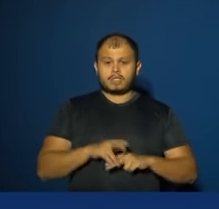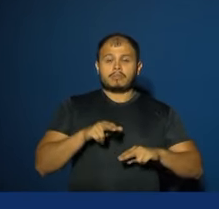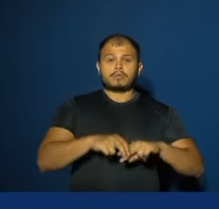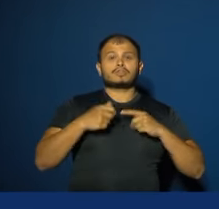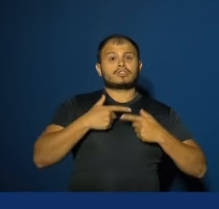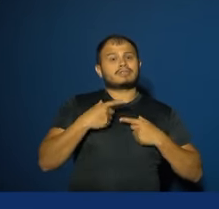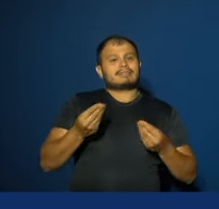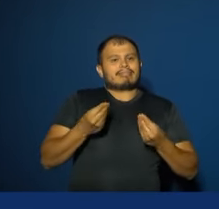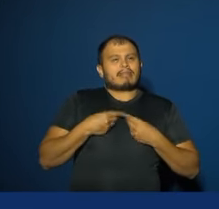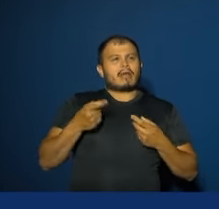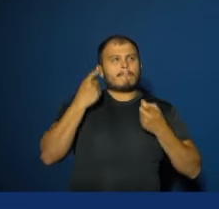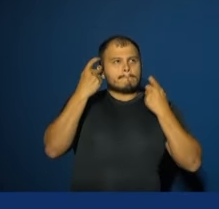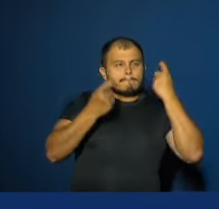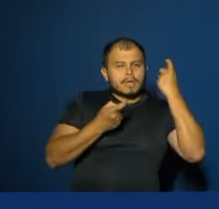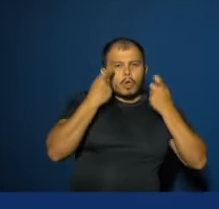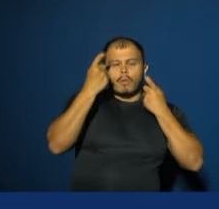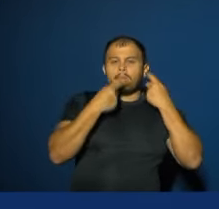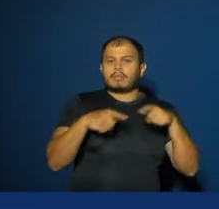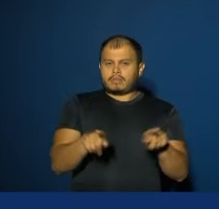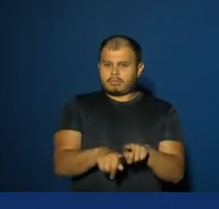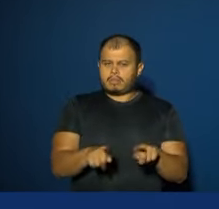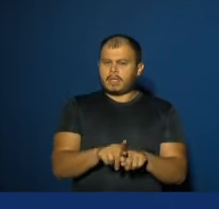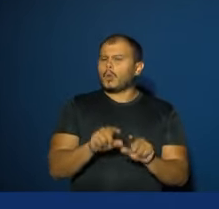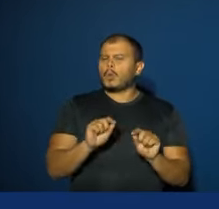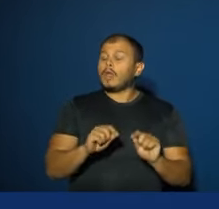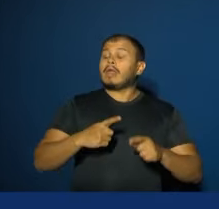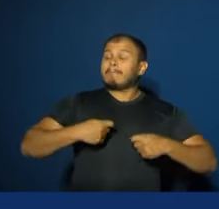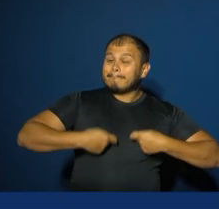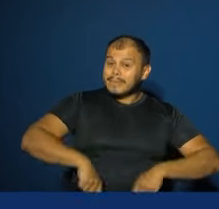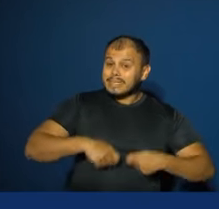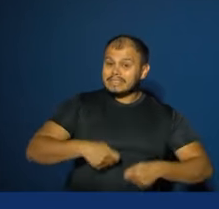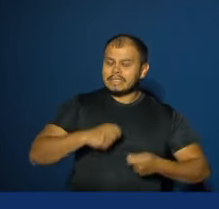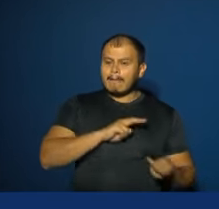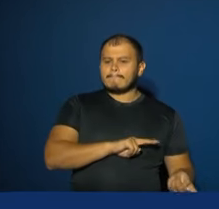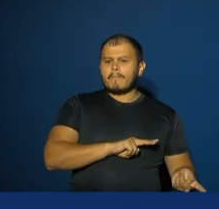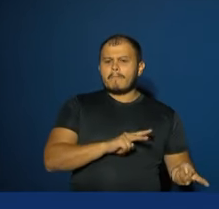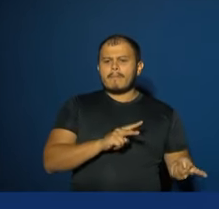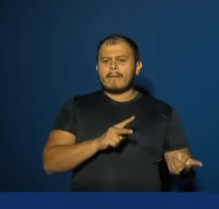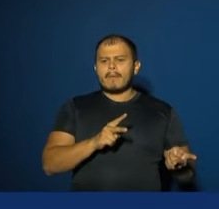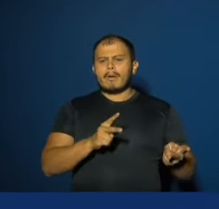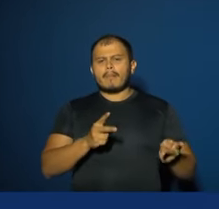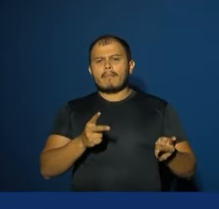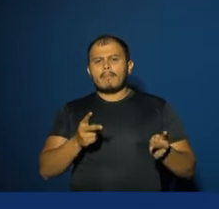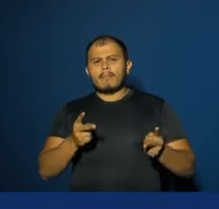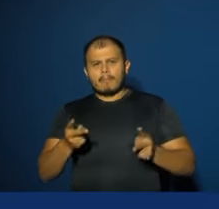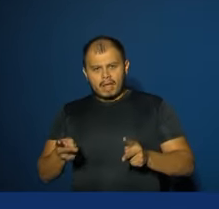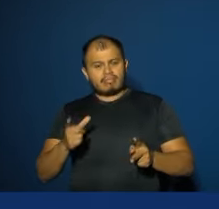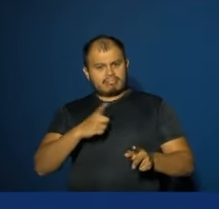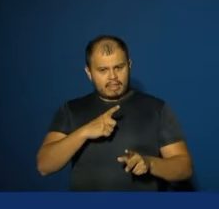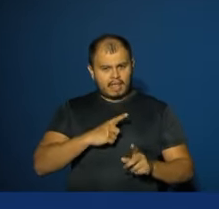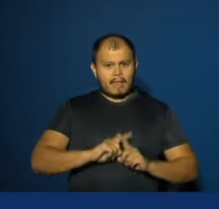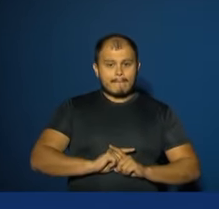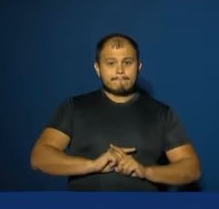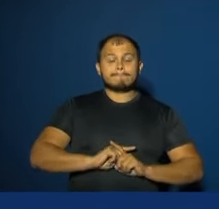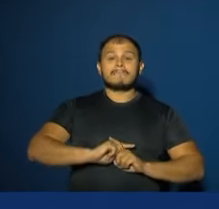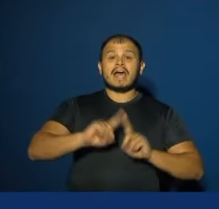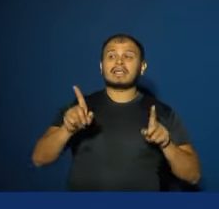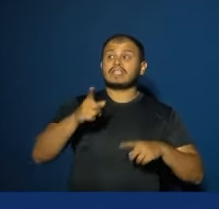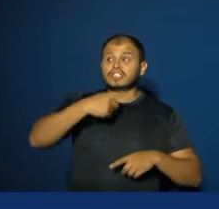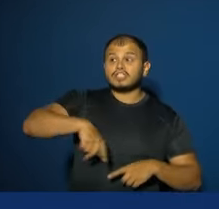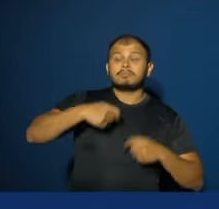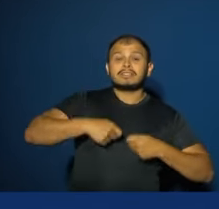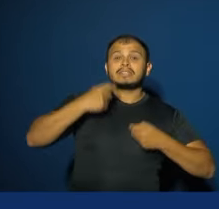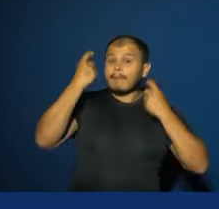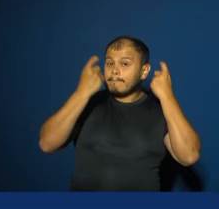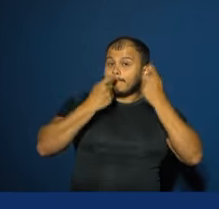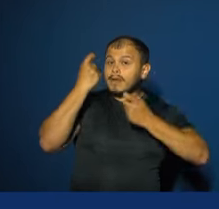uma preocupação. A gente precisa... Essa transição é realidade, ela está vindo, mas aí, Sandoval, a gente precisa ter uma